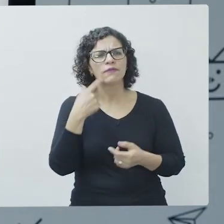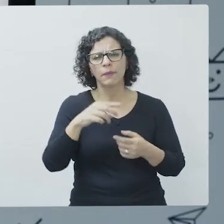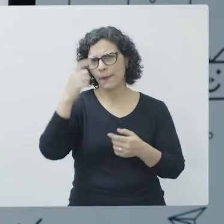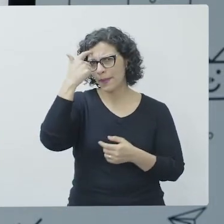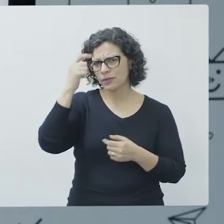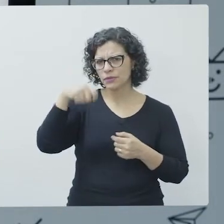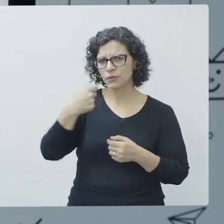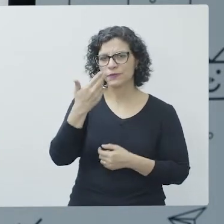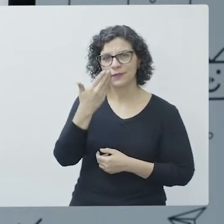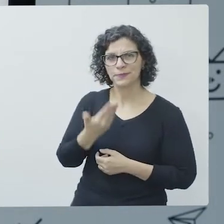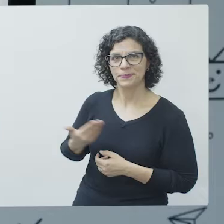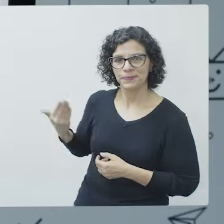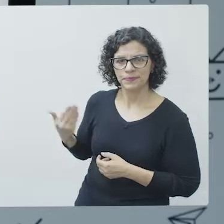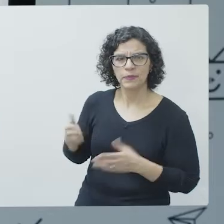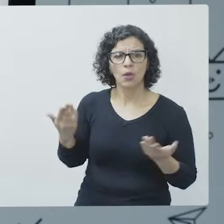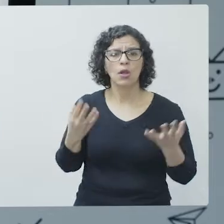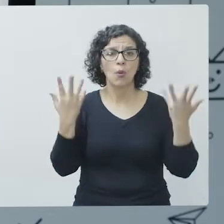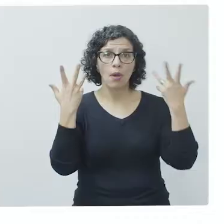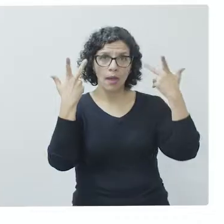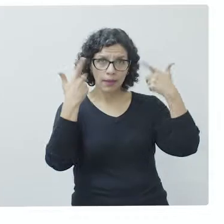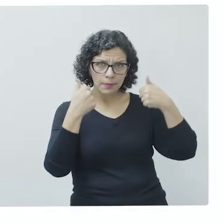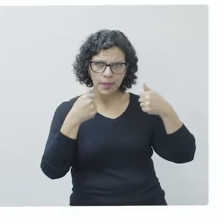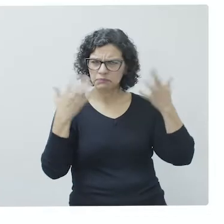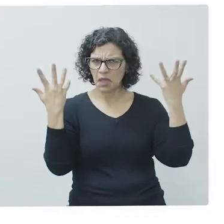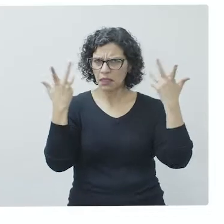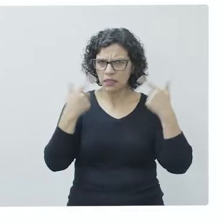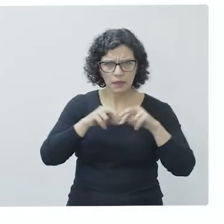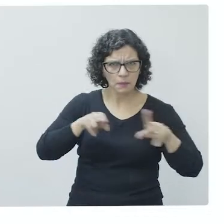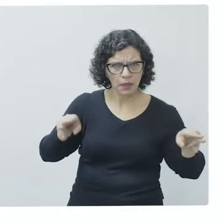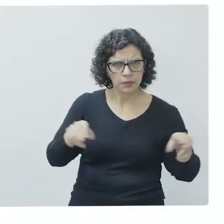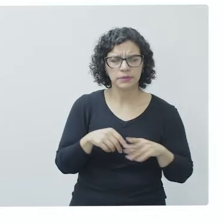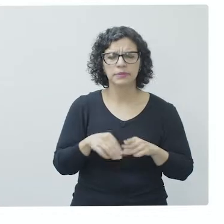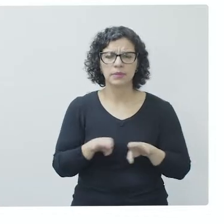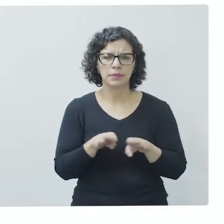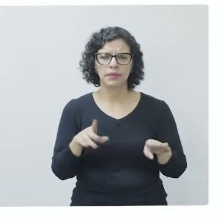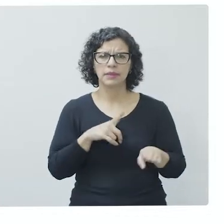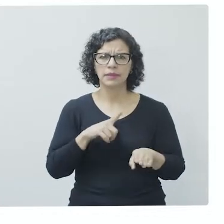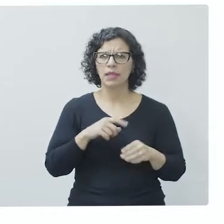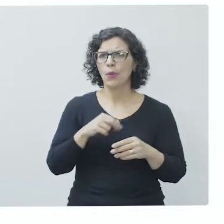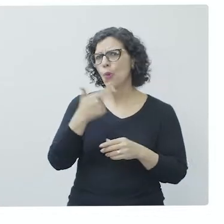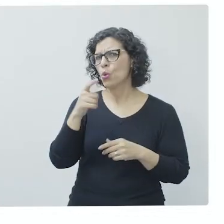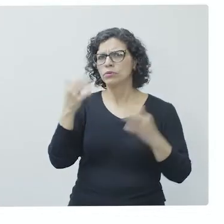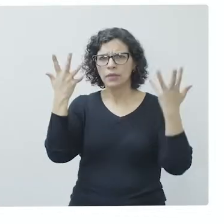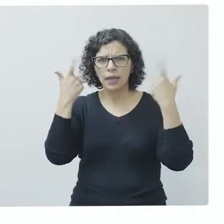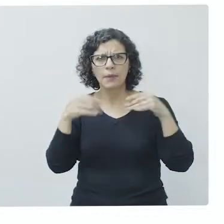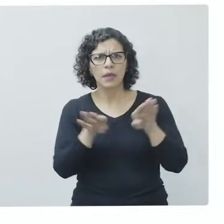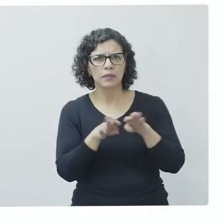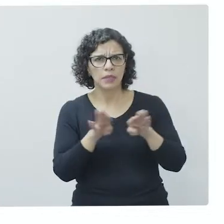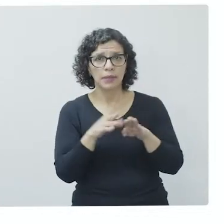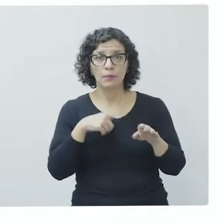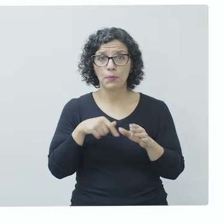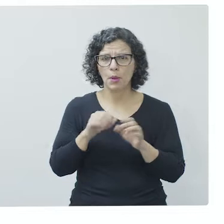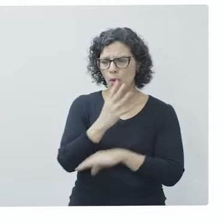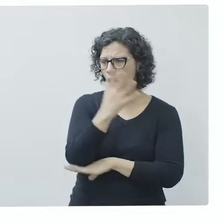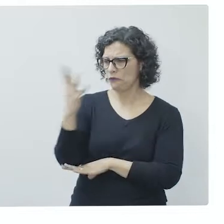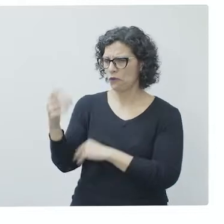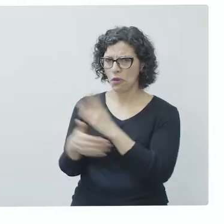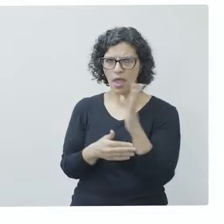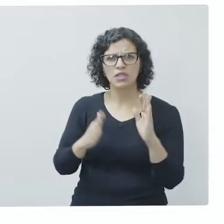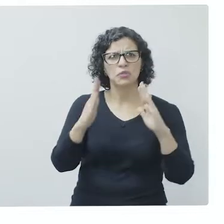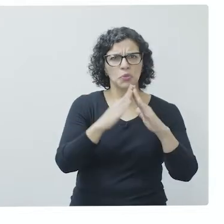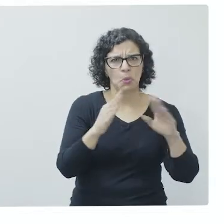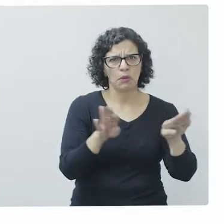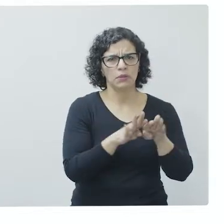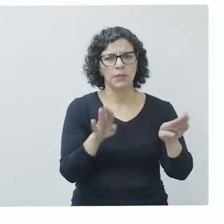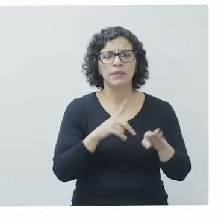um pouquinho. Olha só, os animais, esses animais de estimação ou outros animais, até mesmo selvagens, tá?